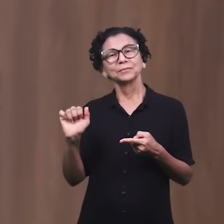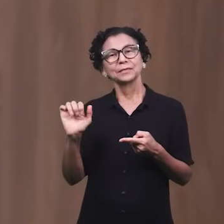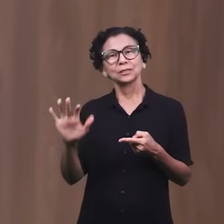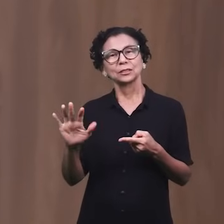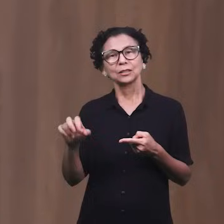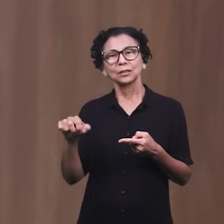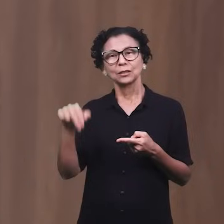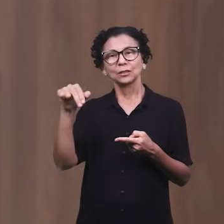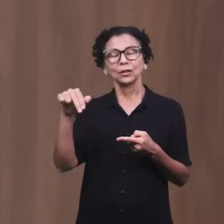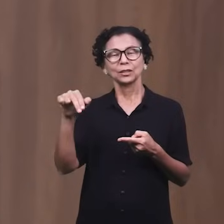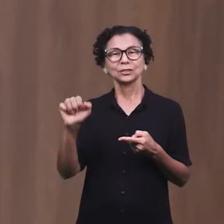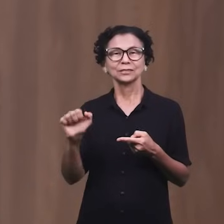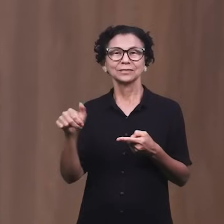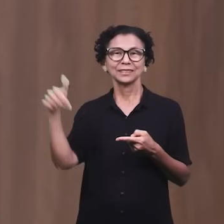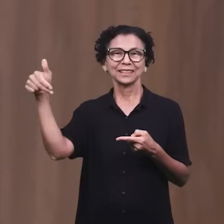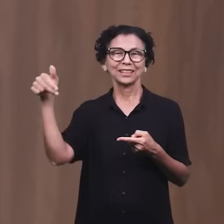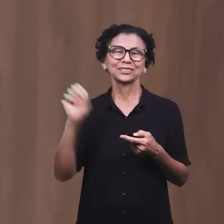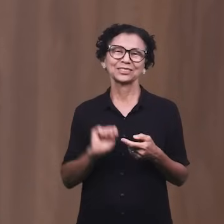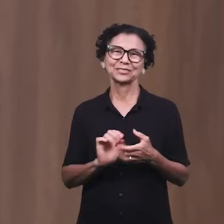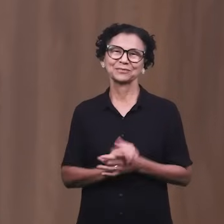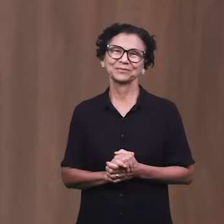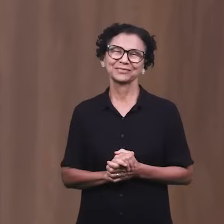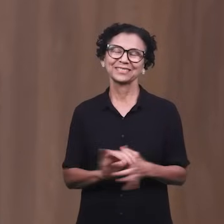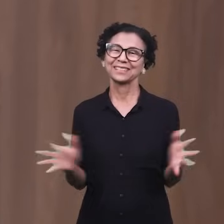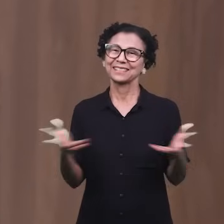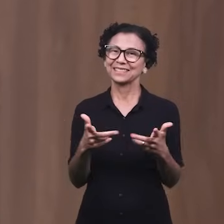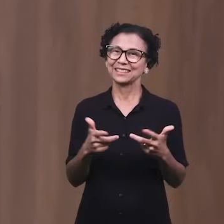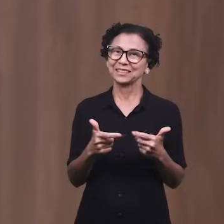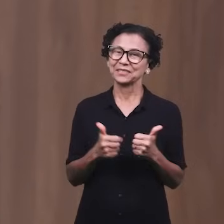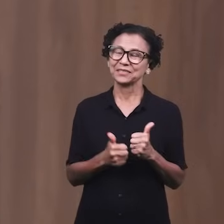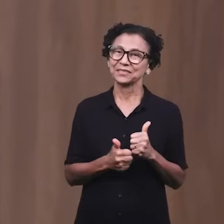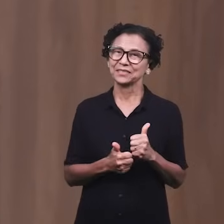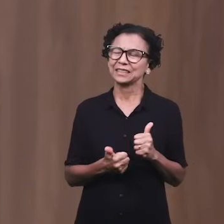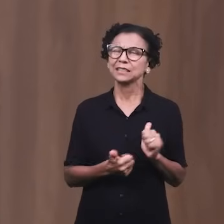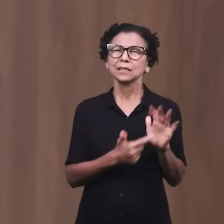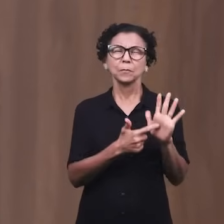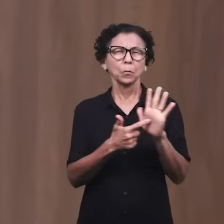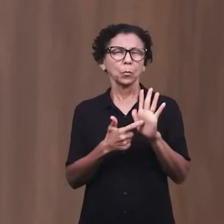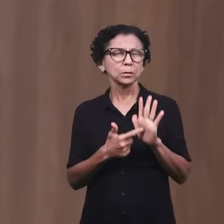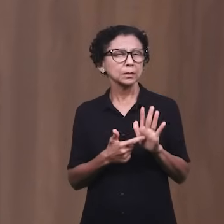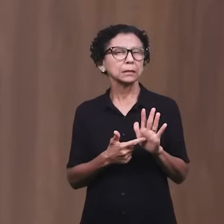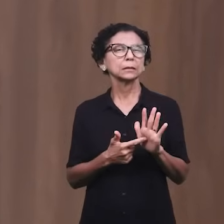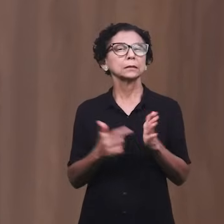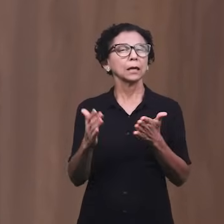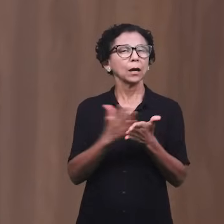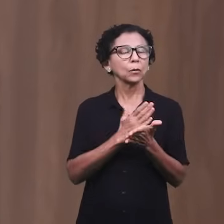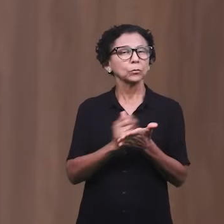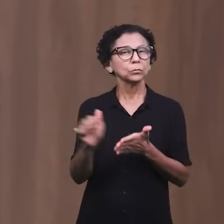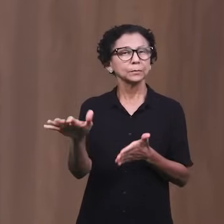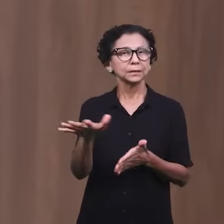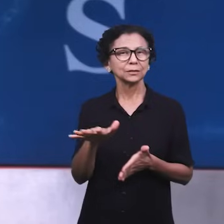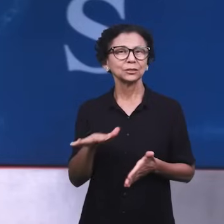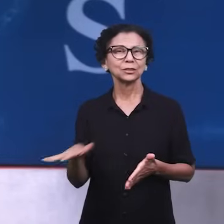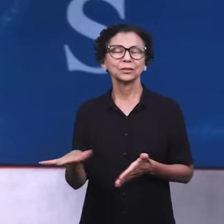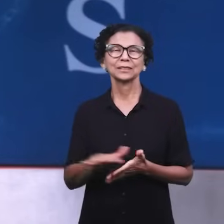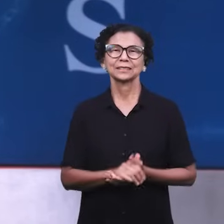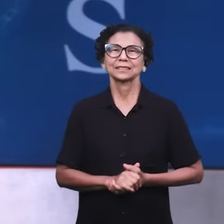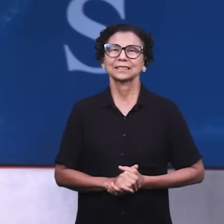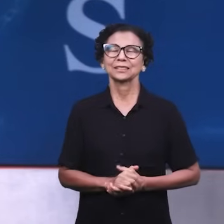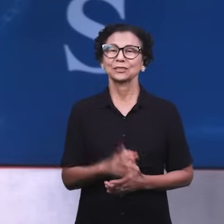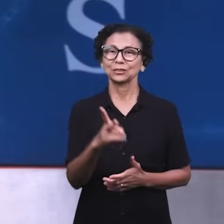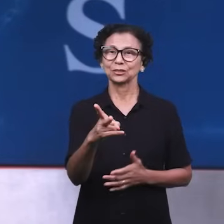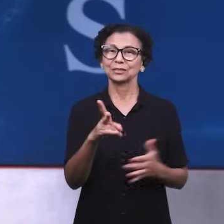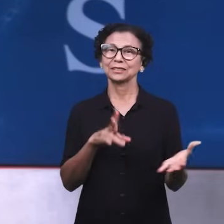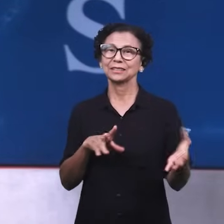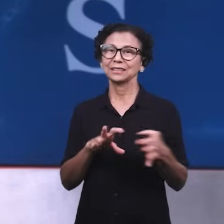nosso país. Ah, que maravilha, né? Cada edição nós mostramos aqui, estamos sempre mostrando algumas regiões. Fica com a gente, hein? A partir